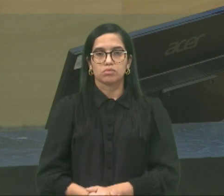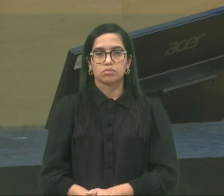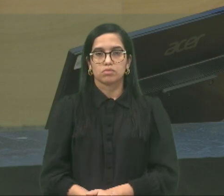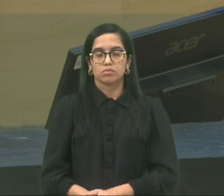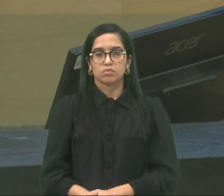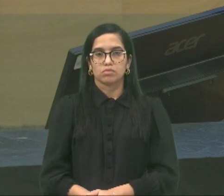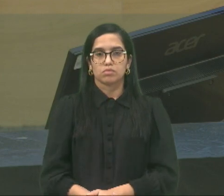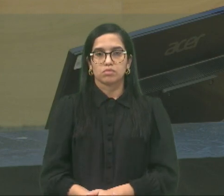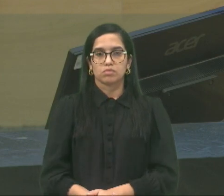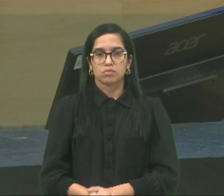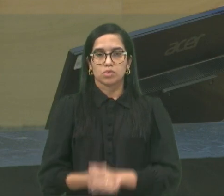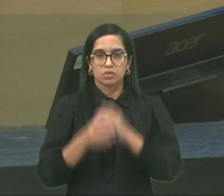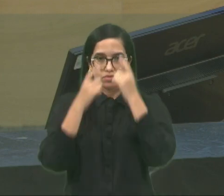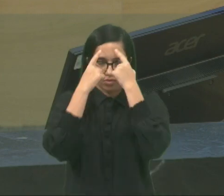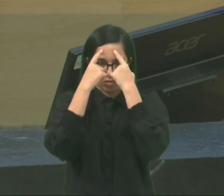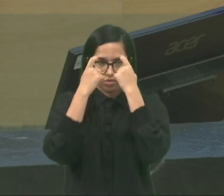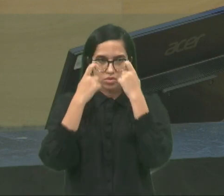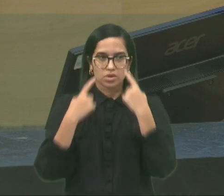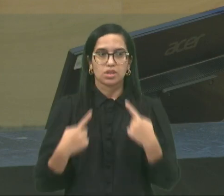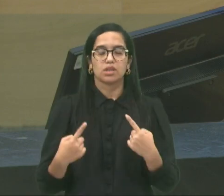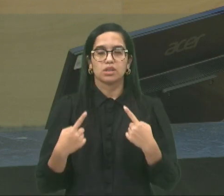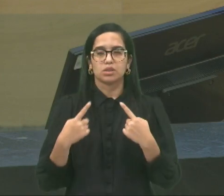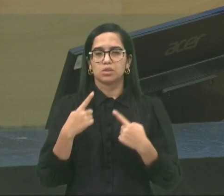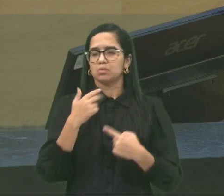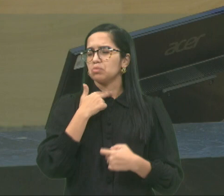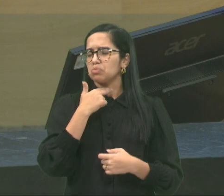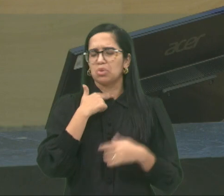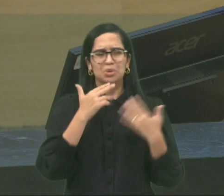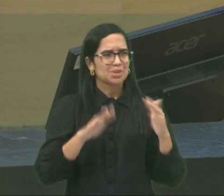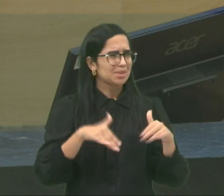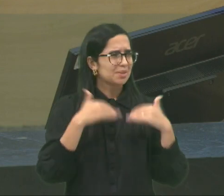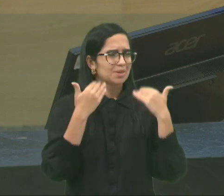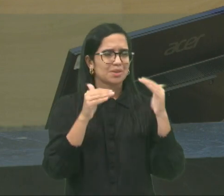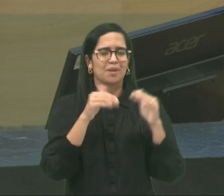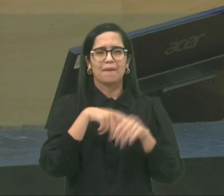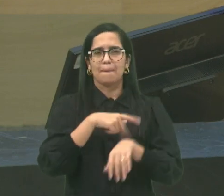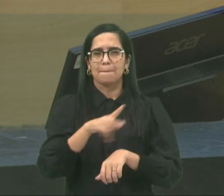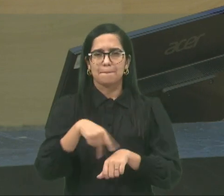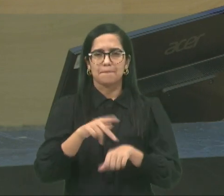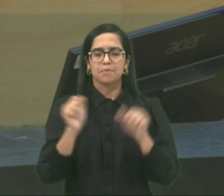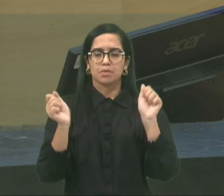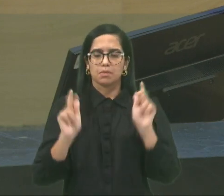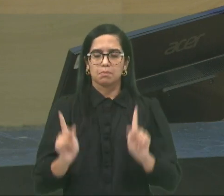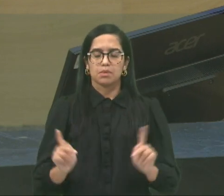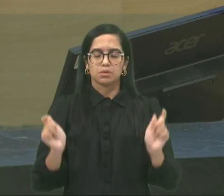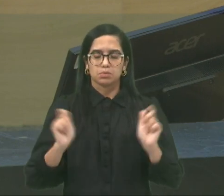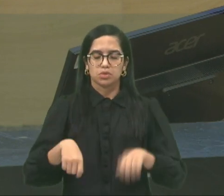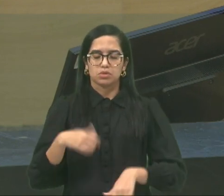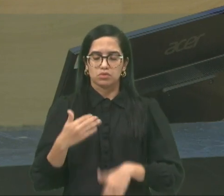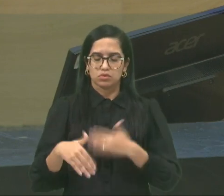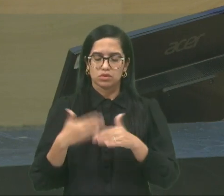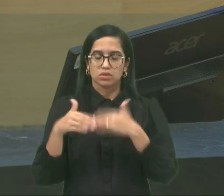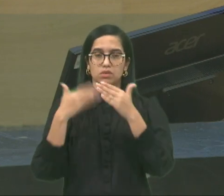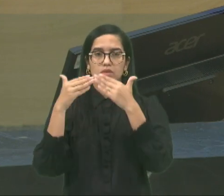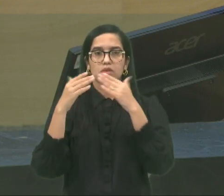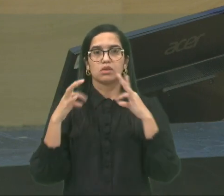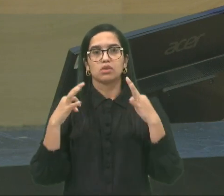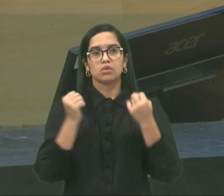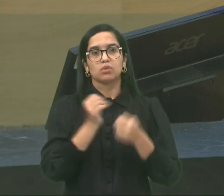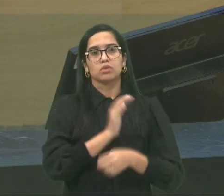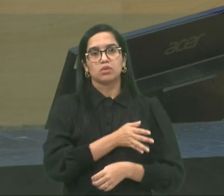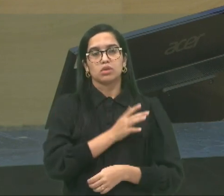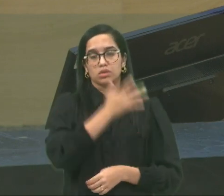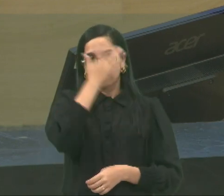Que a violência nunca impere no nosso país e no nosso Estado e que a paz possa sempre reinar nos corações de todas as